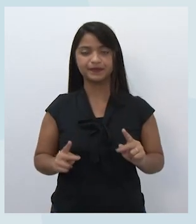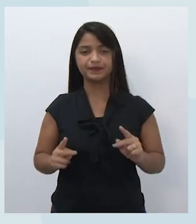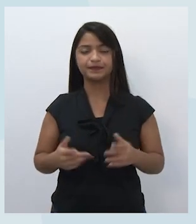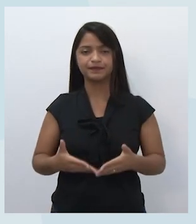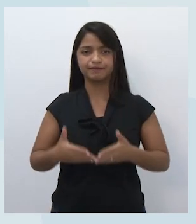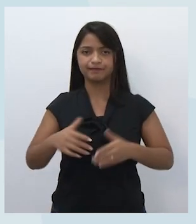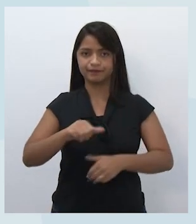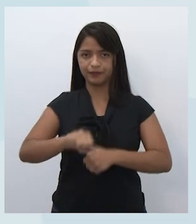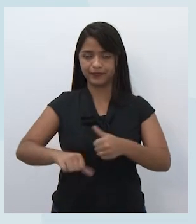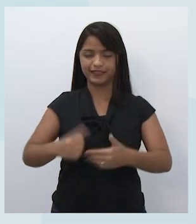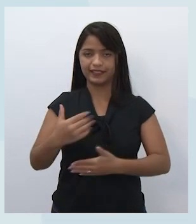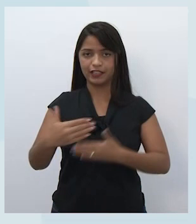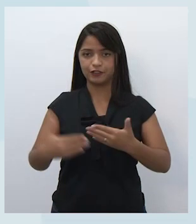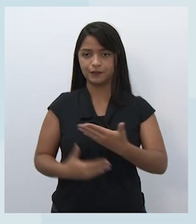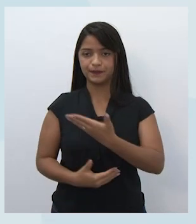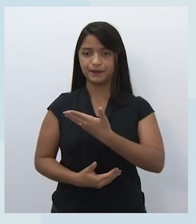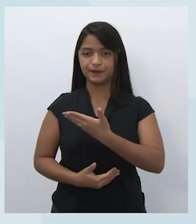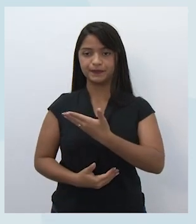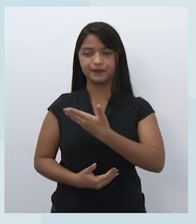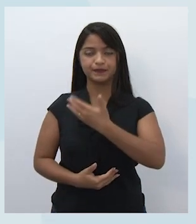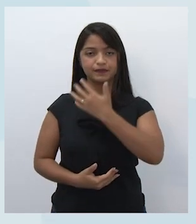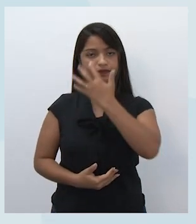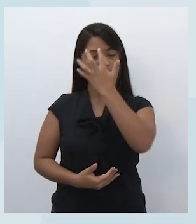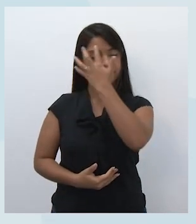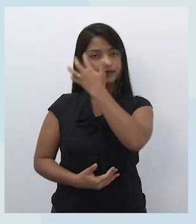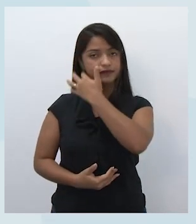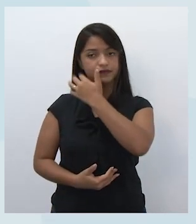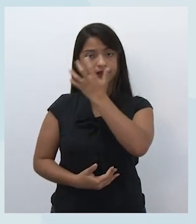mim o PPT, por favor.